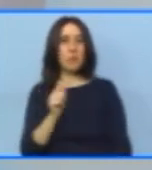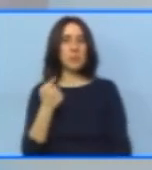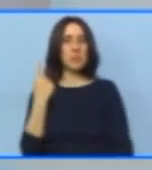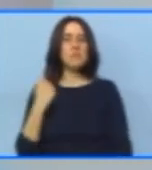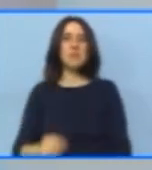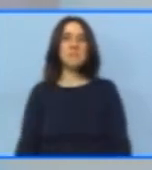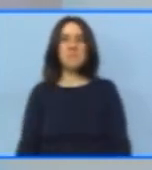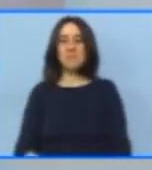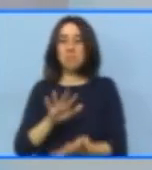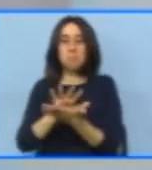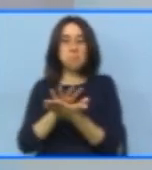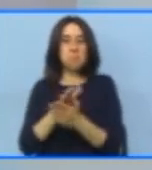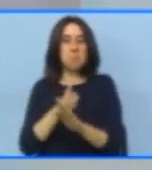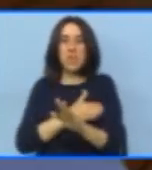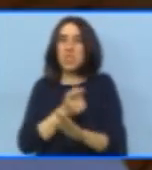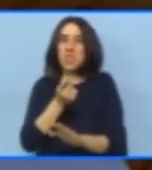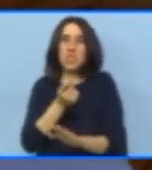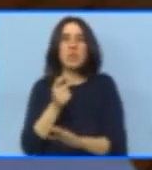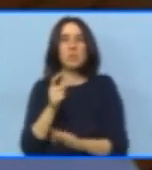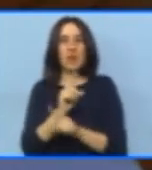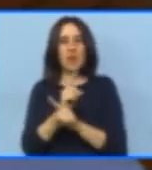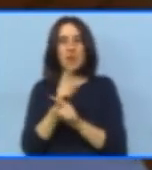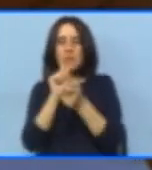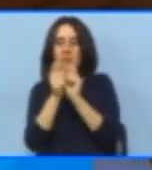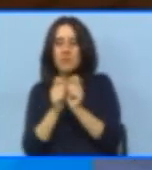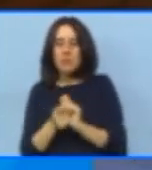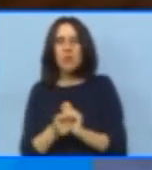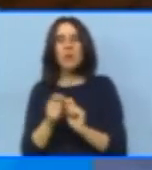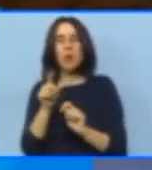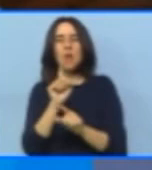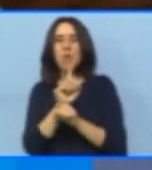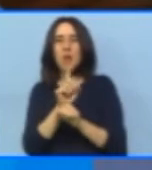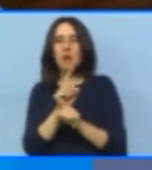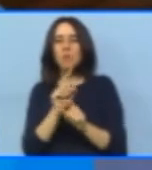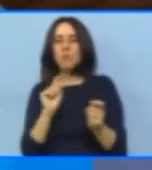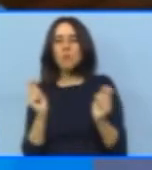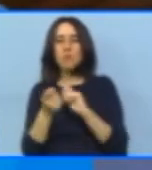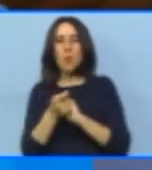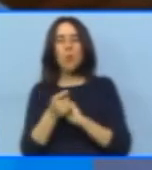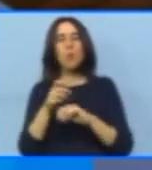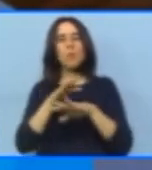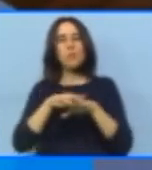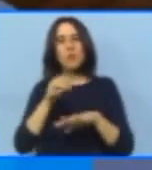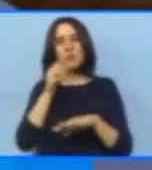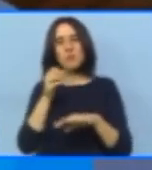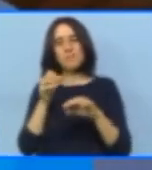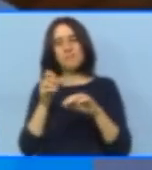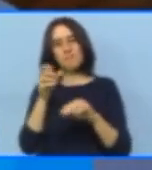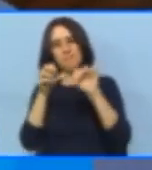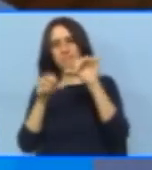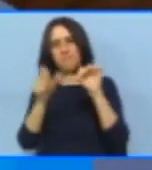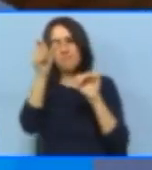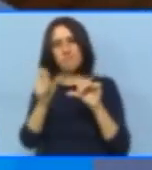imprimir. Porque mesmo já na fase de revisão alterámos coisas em função de intervenções do Papa,